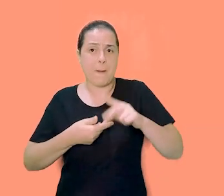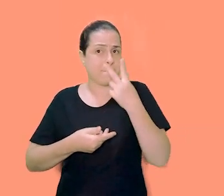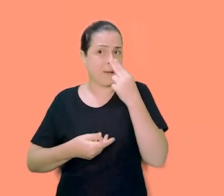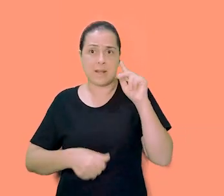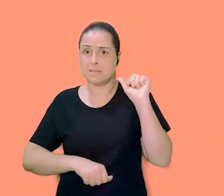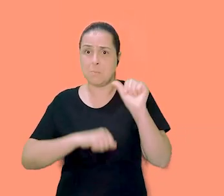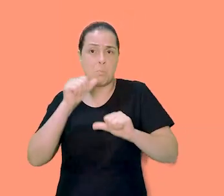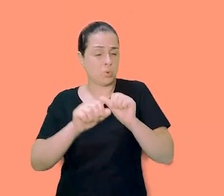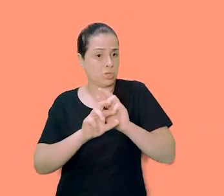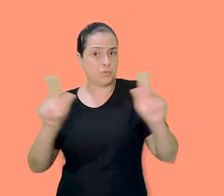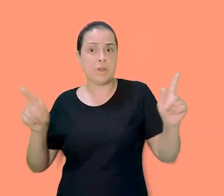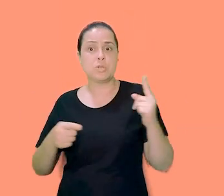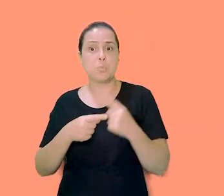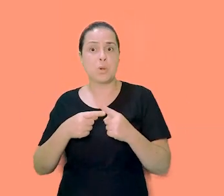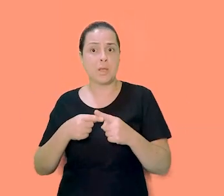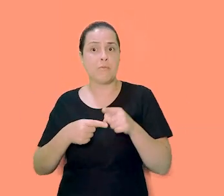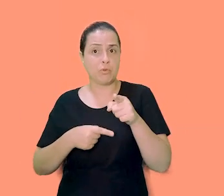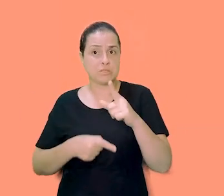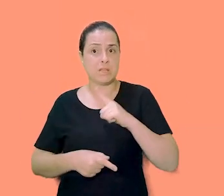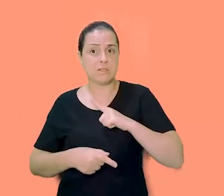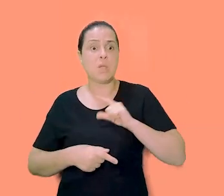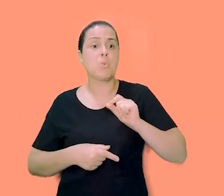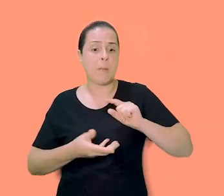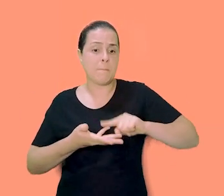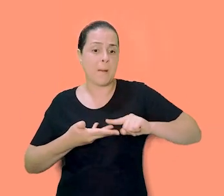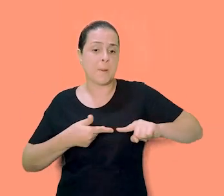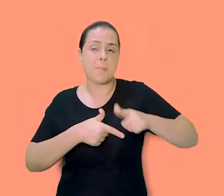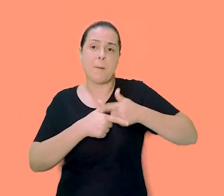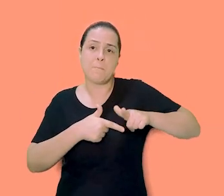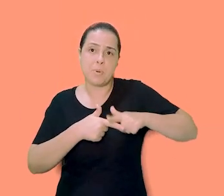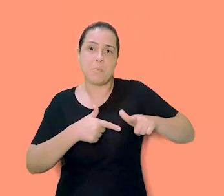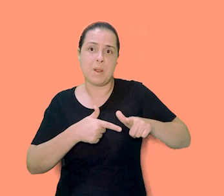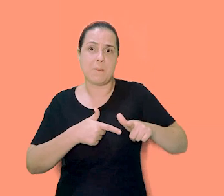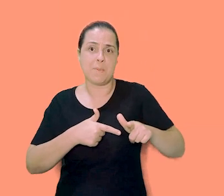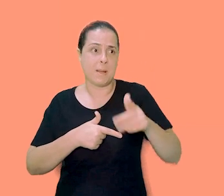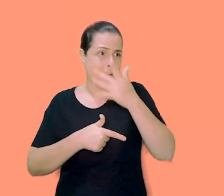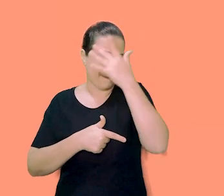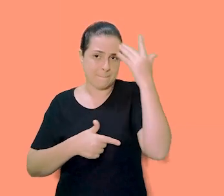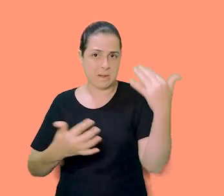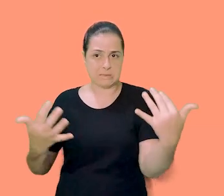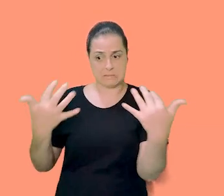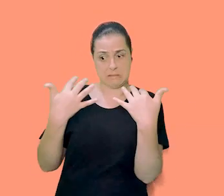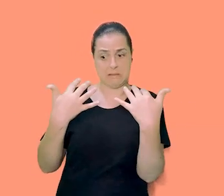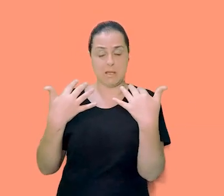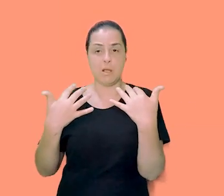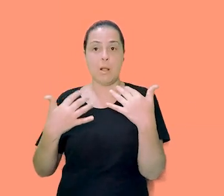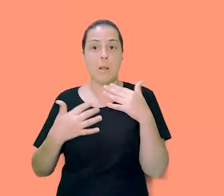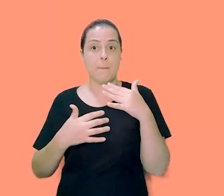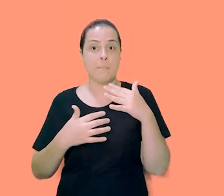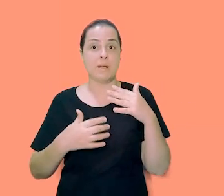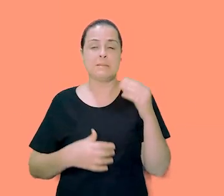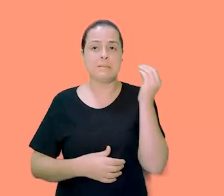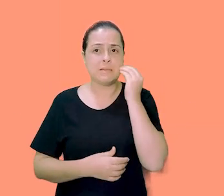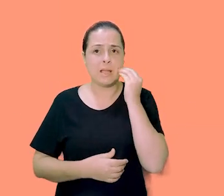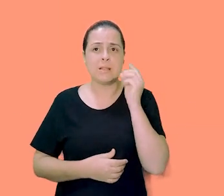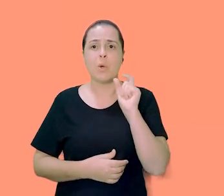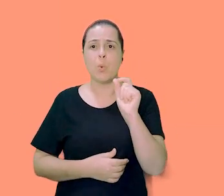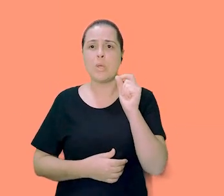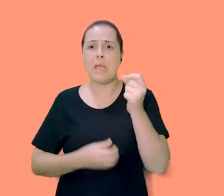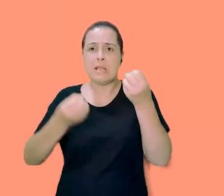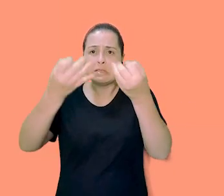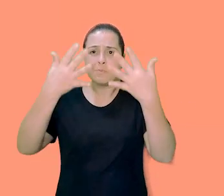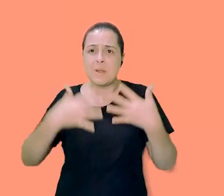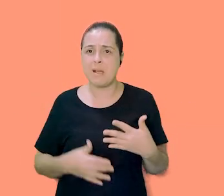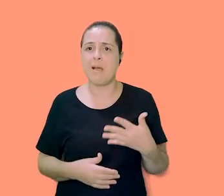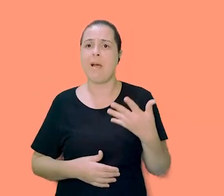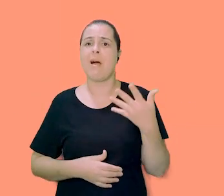para o outro, porque você passou a ter problemas. Então, o tempo todo você passa a ter que convencer as pessoas que o problema que você tem não é uma barreira